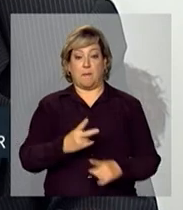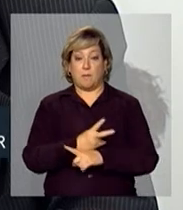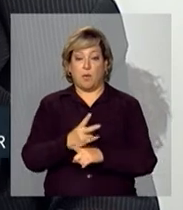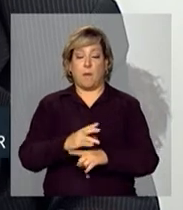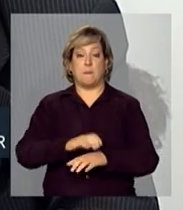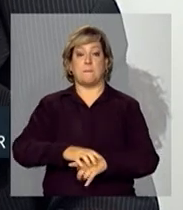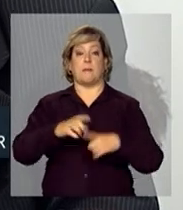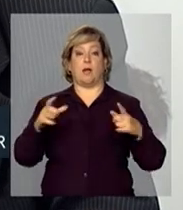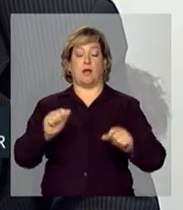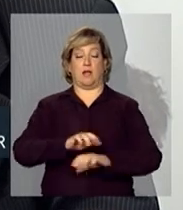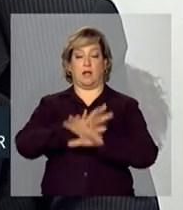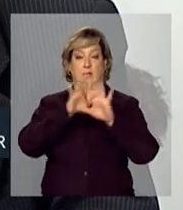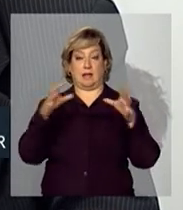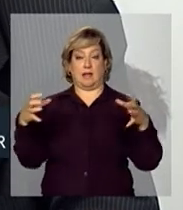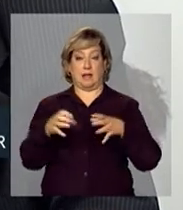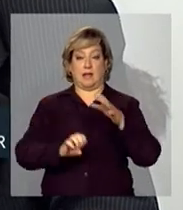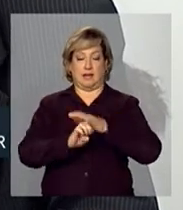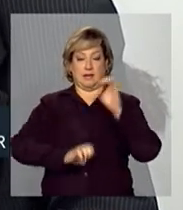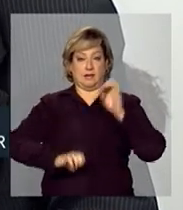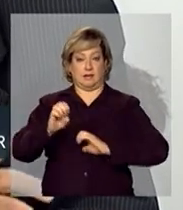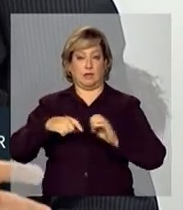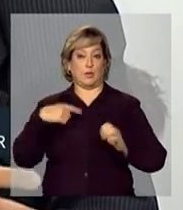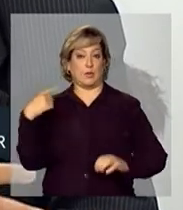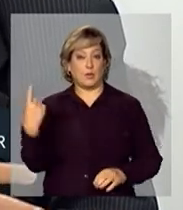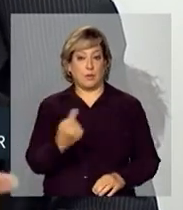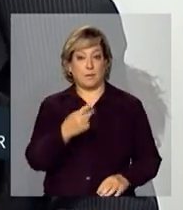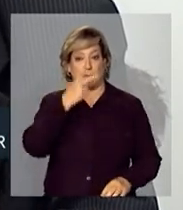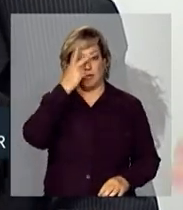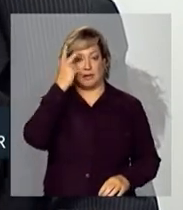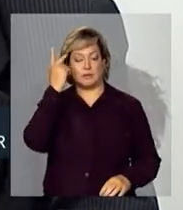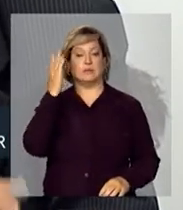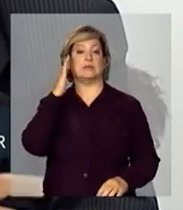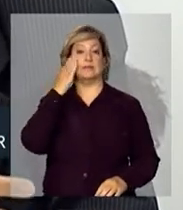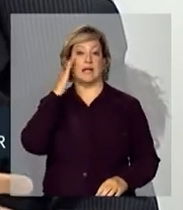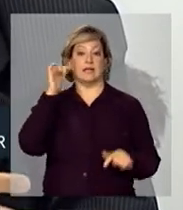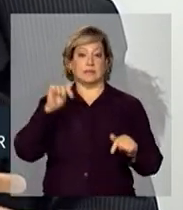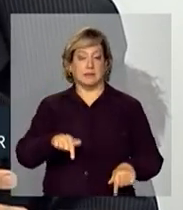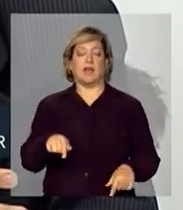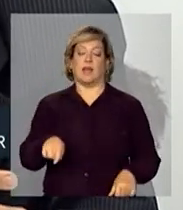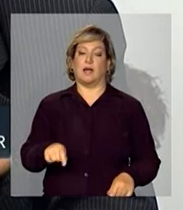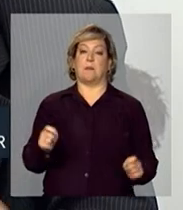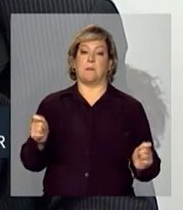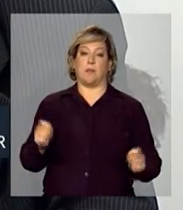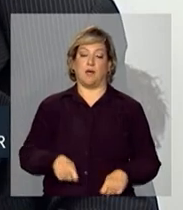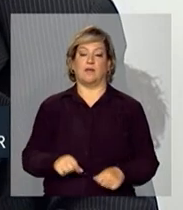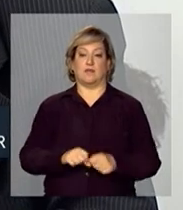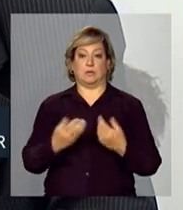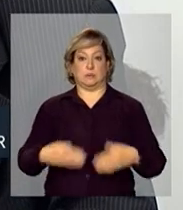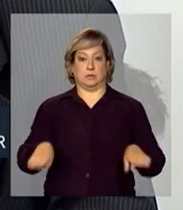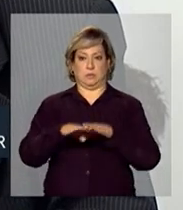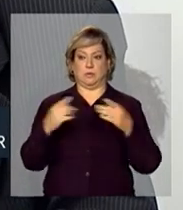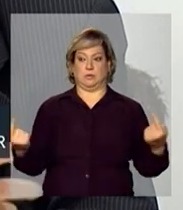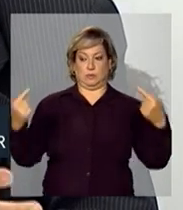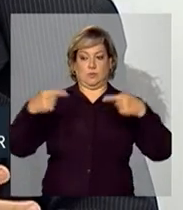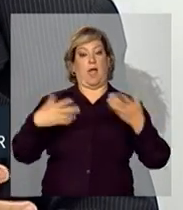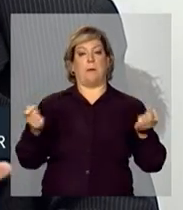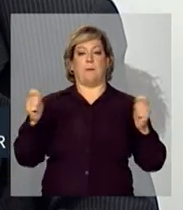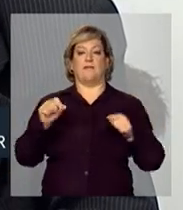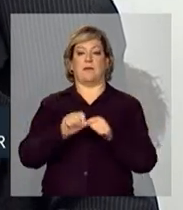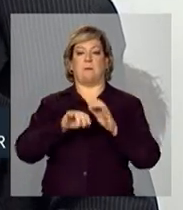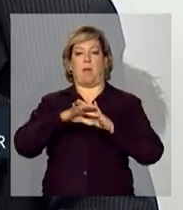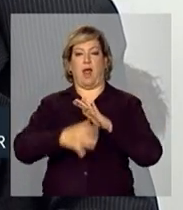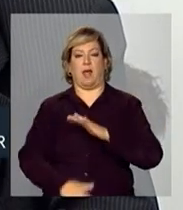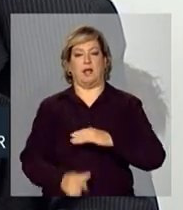transparência entre as empresas e o consumidor tem consciência disso Isso evidentemente acirra a competição e pode